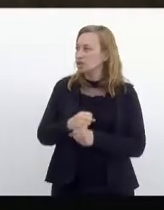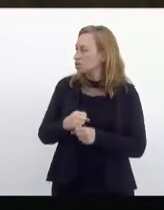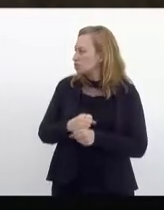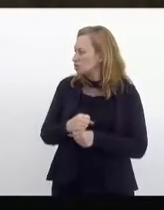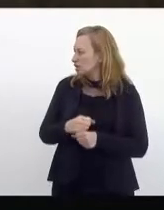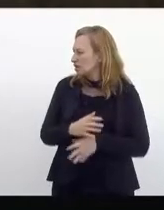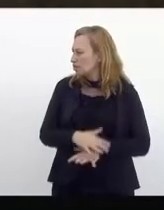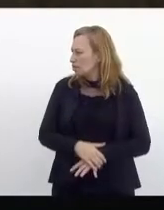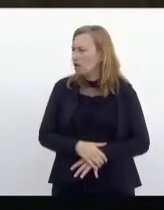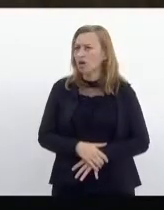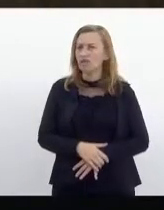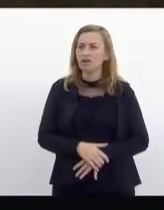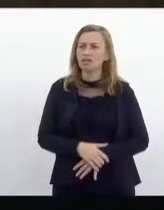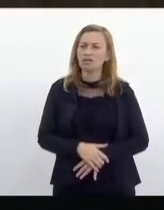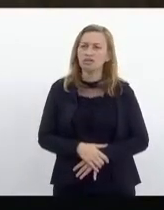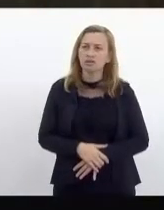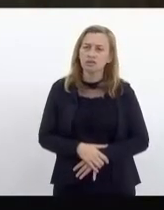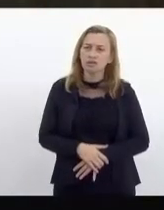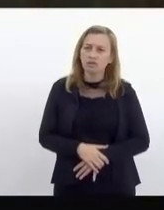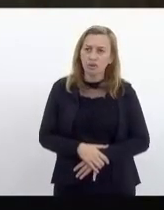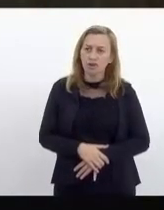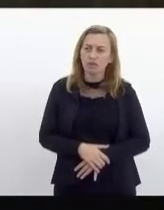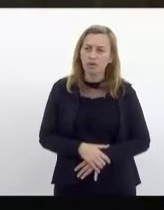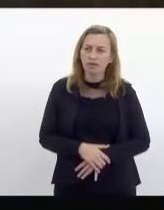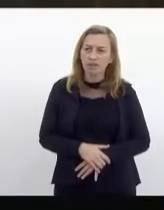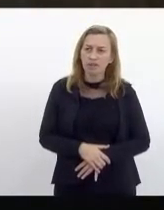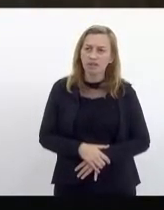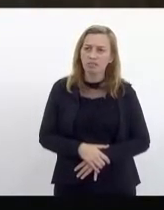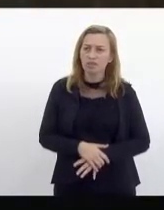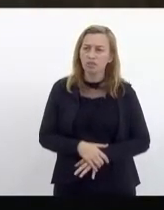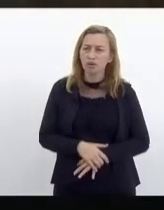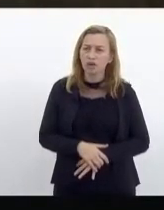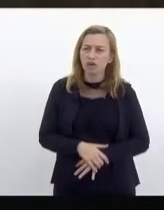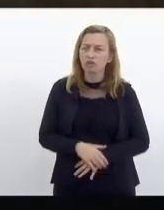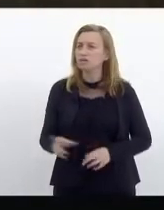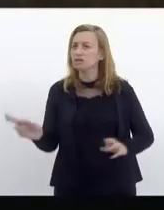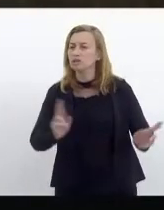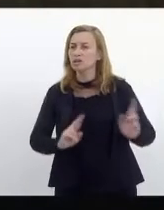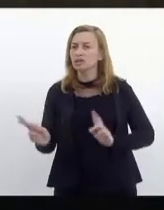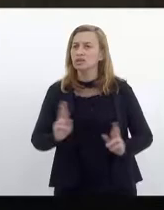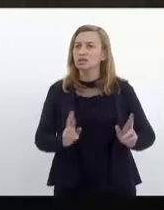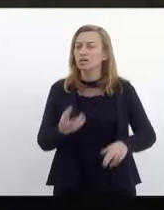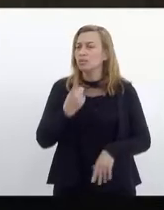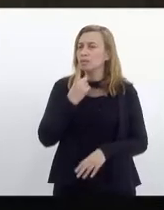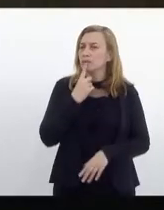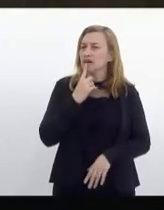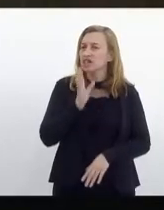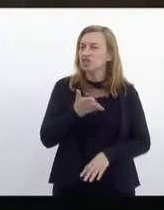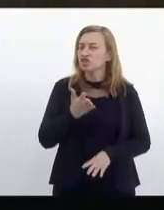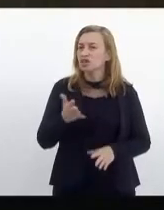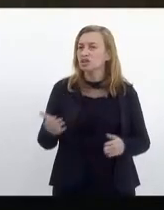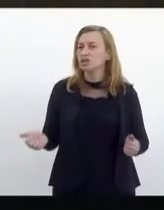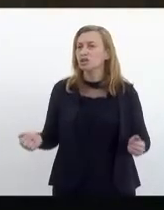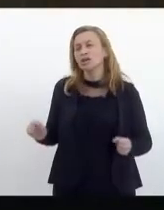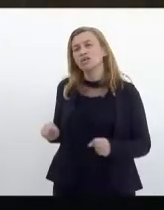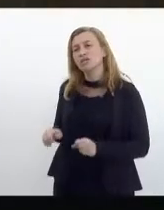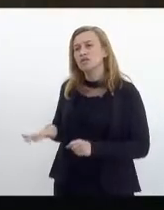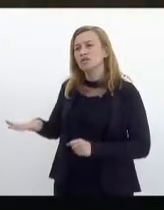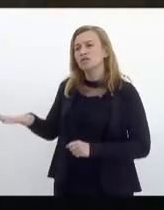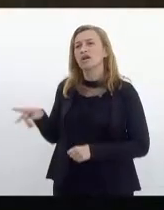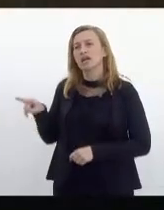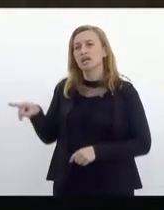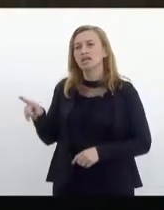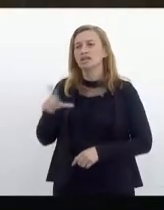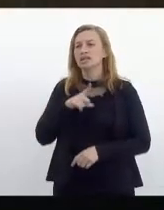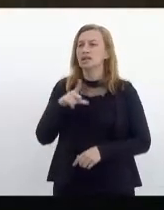por dois anos. E naquele momento que ali estive, tinha uma relação muito próxima da comunidade. Ali nós